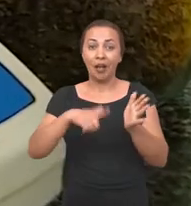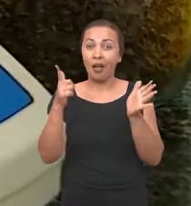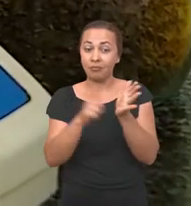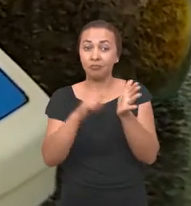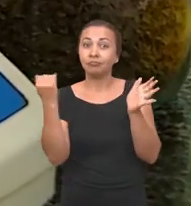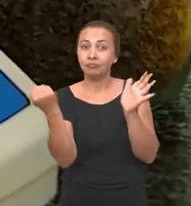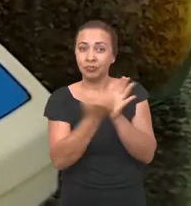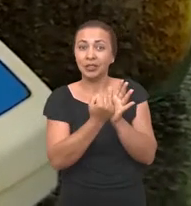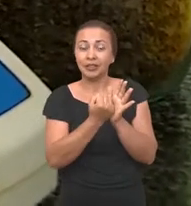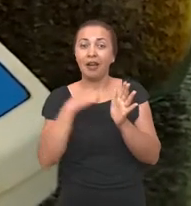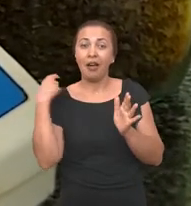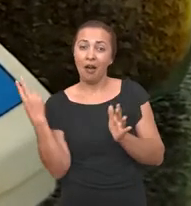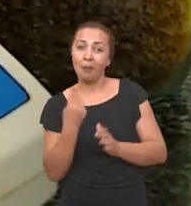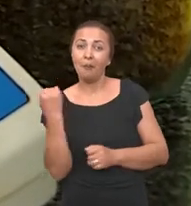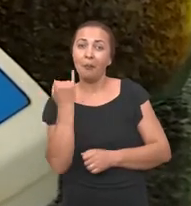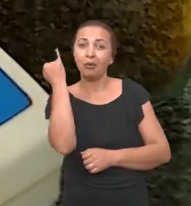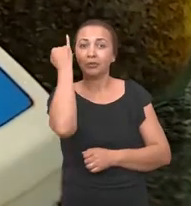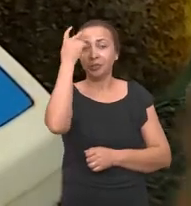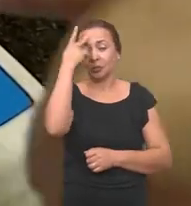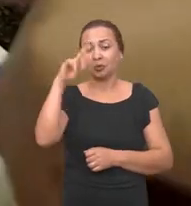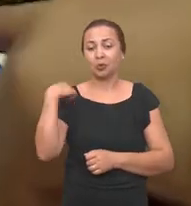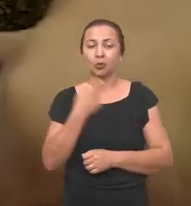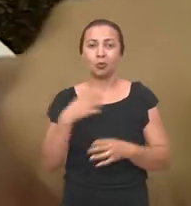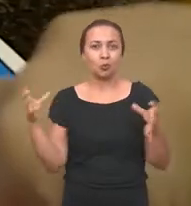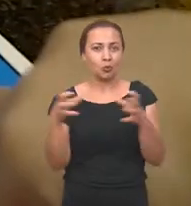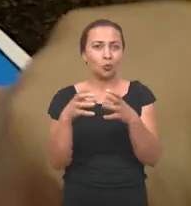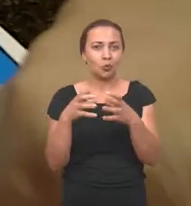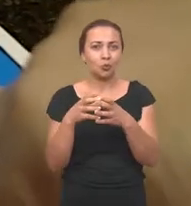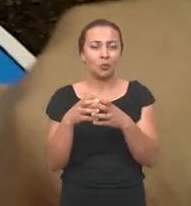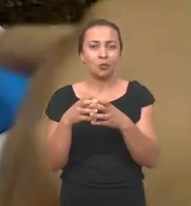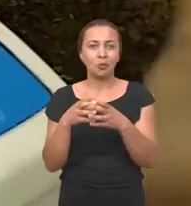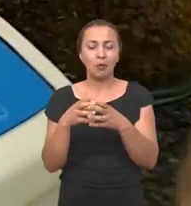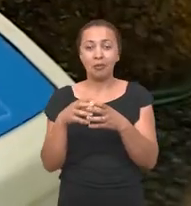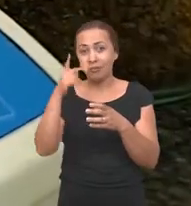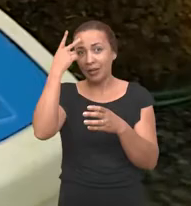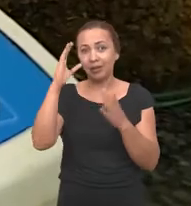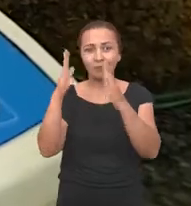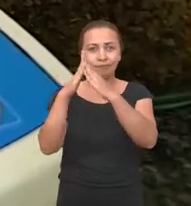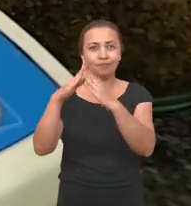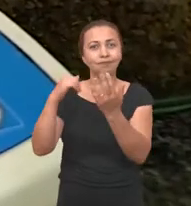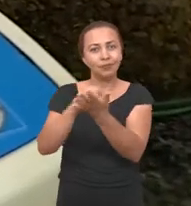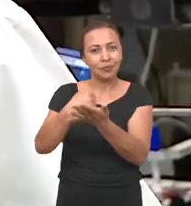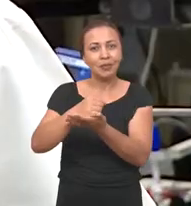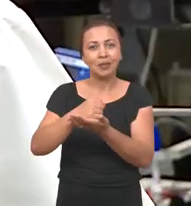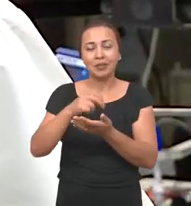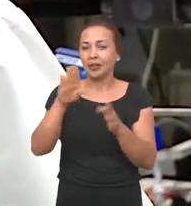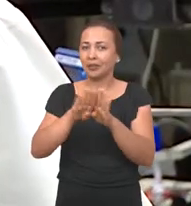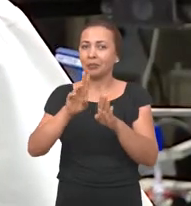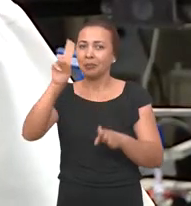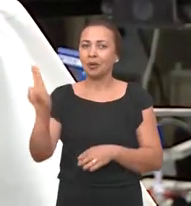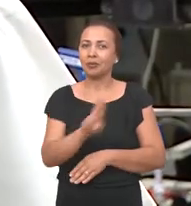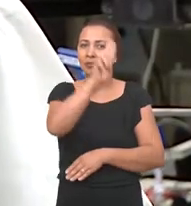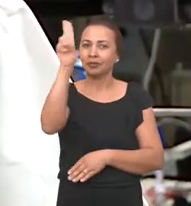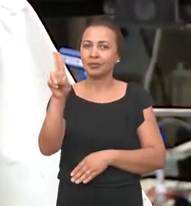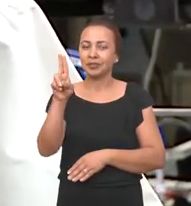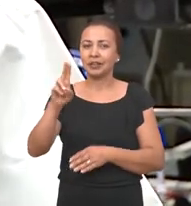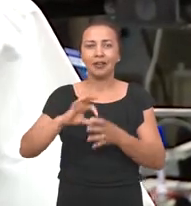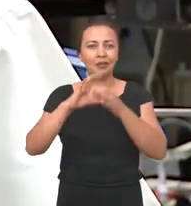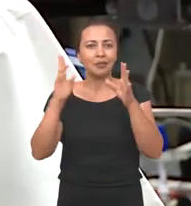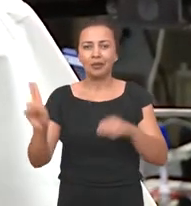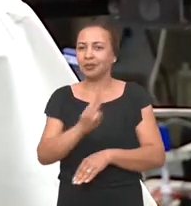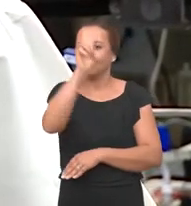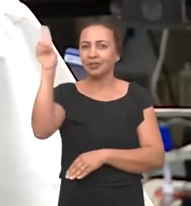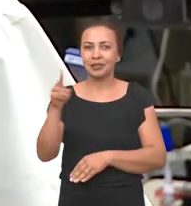Essa carta patente ela é muito importante para o nosso grupo, é importante para o curso de farmácia e também para a universidade. Torna